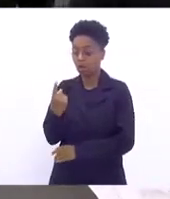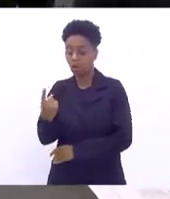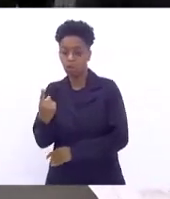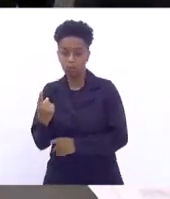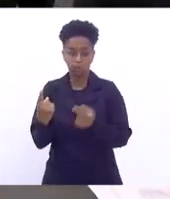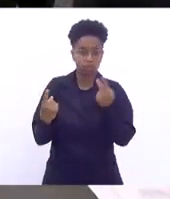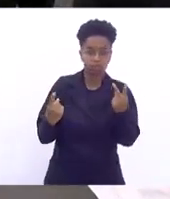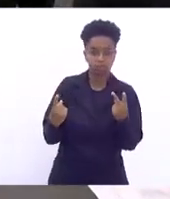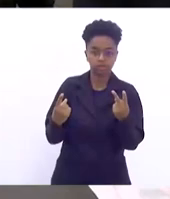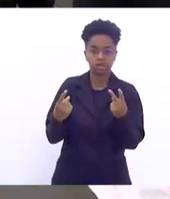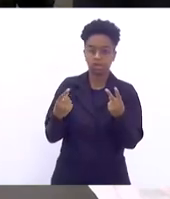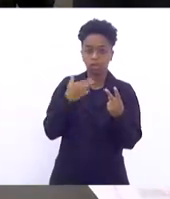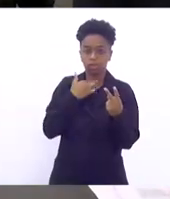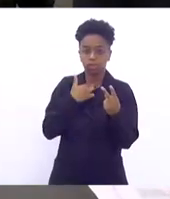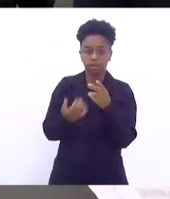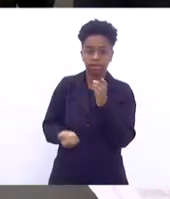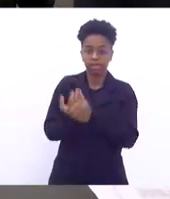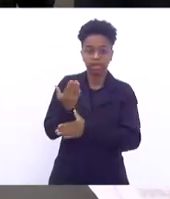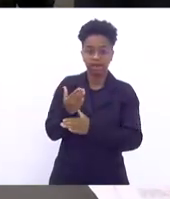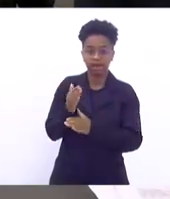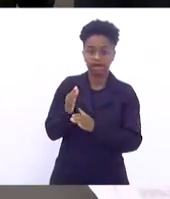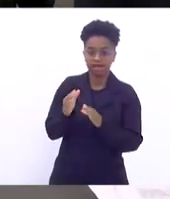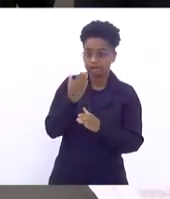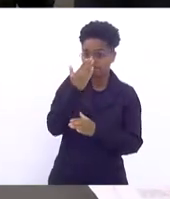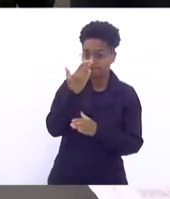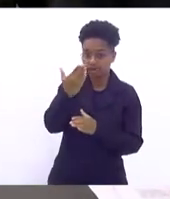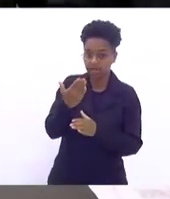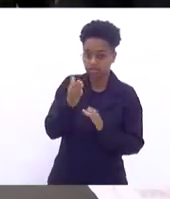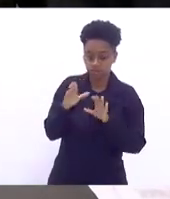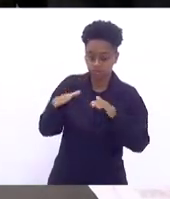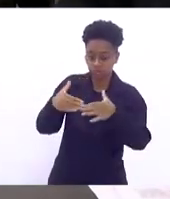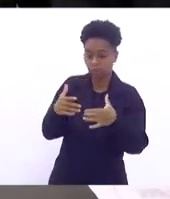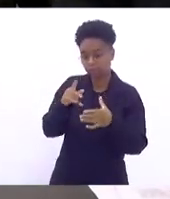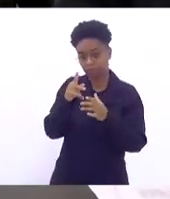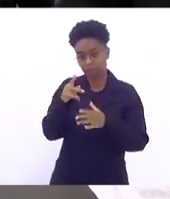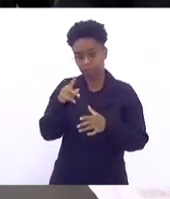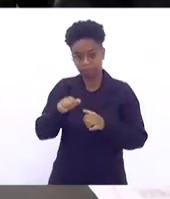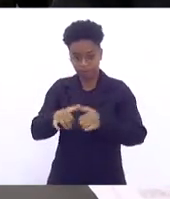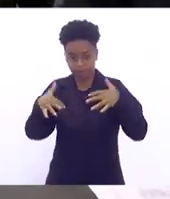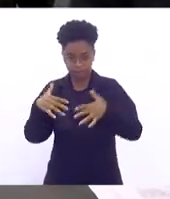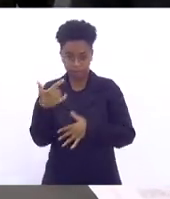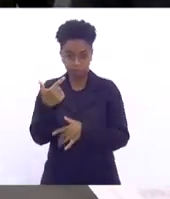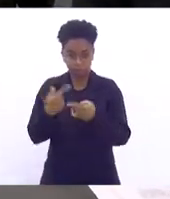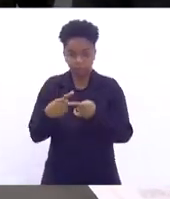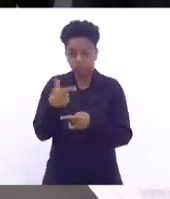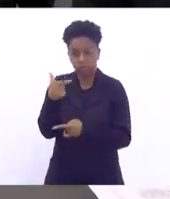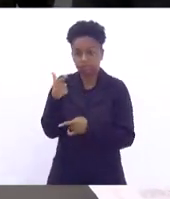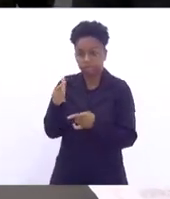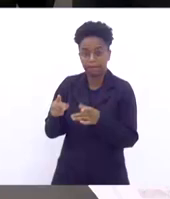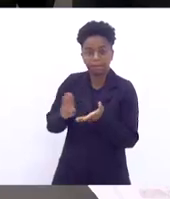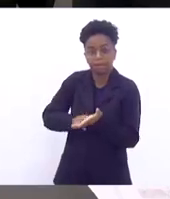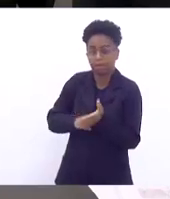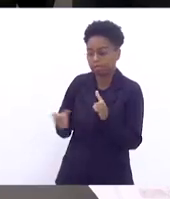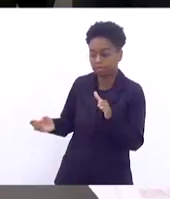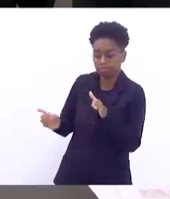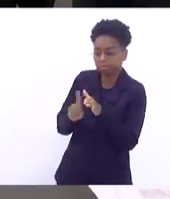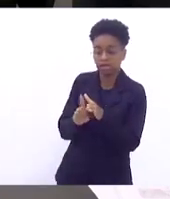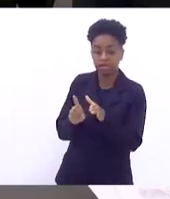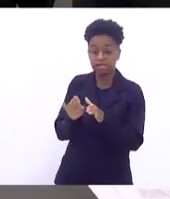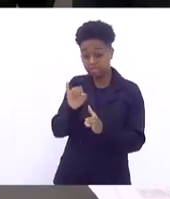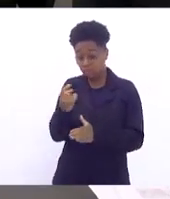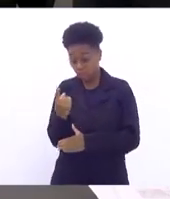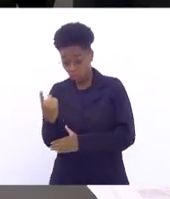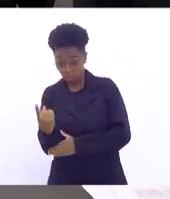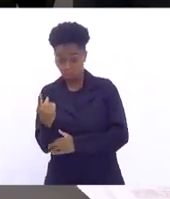impedido de montar uma frente parlamentar por não ter número eu acho que isso não é democrático mesmo que seja bancada de uma figura